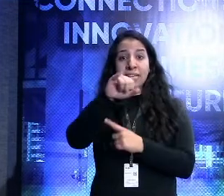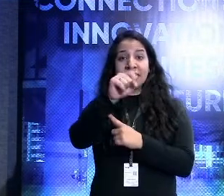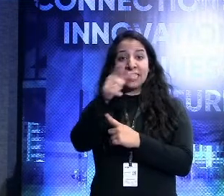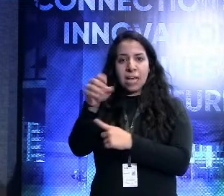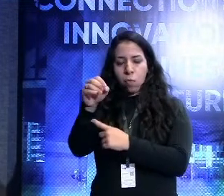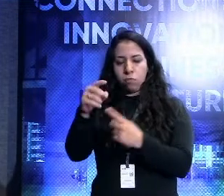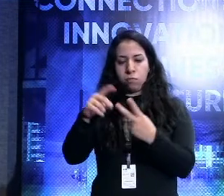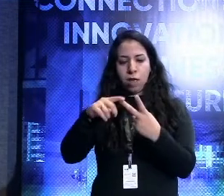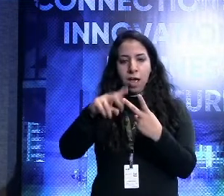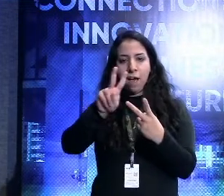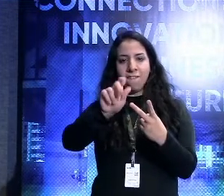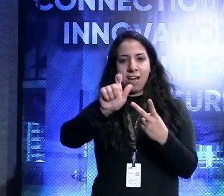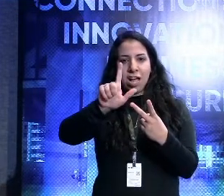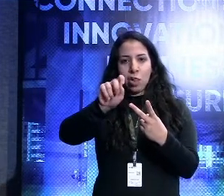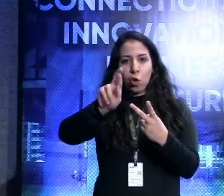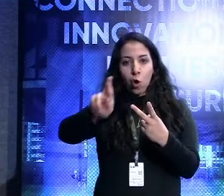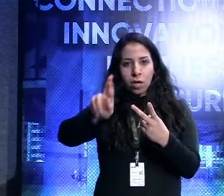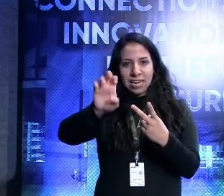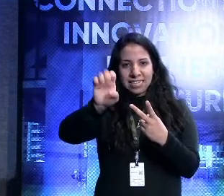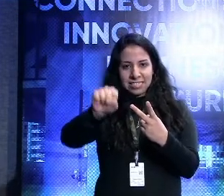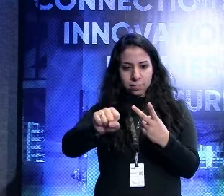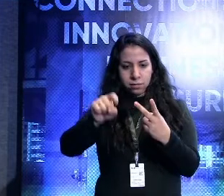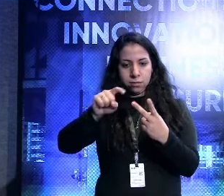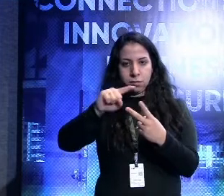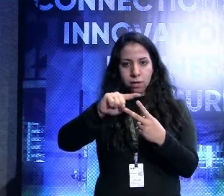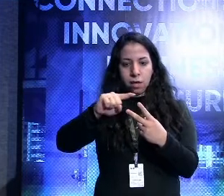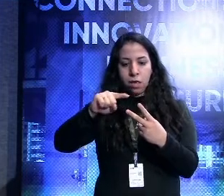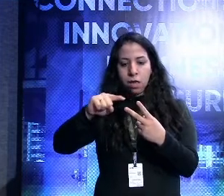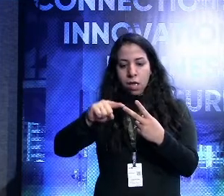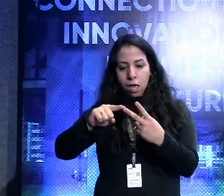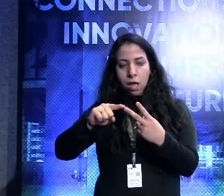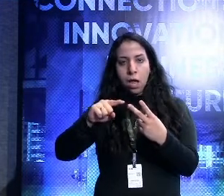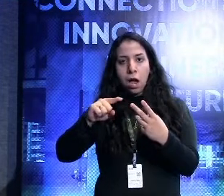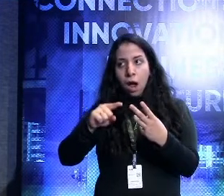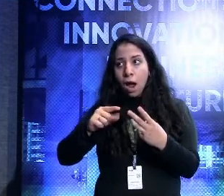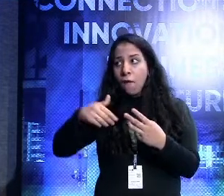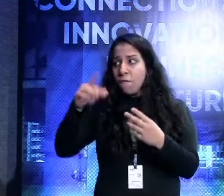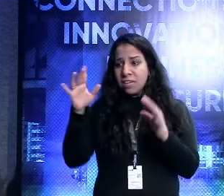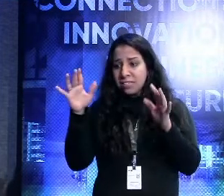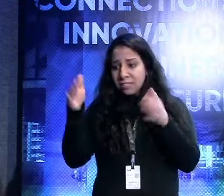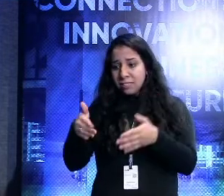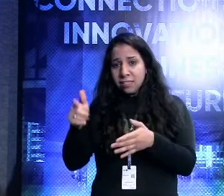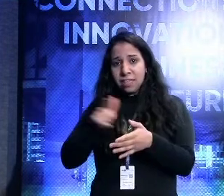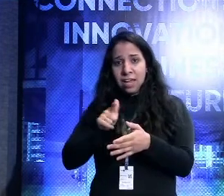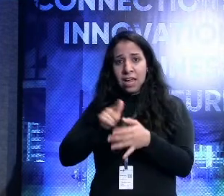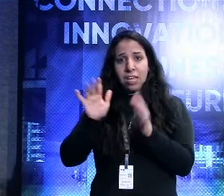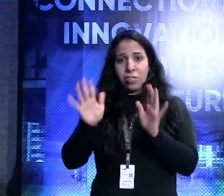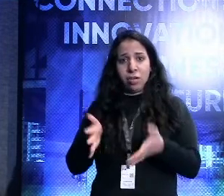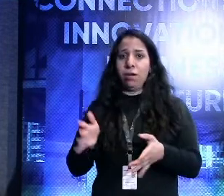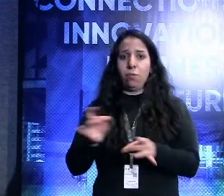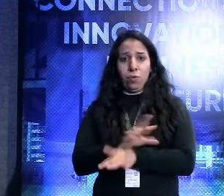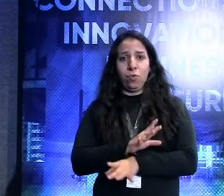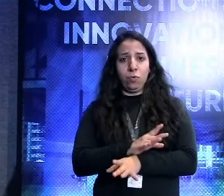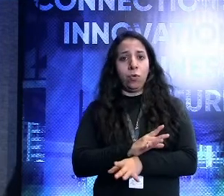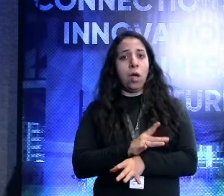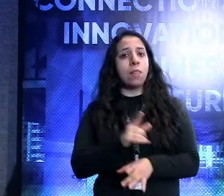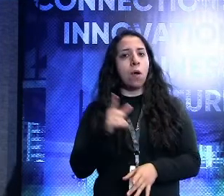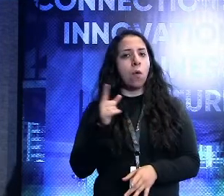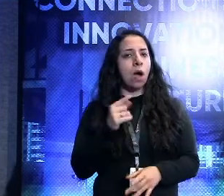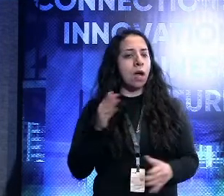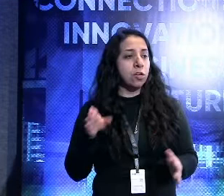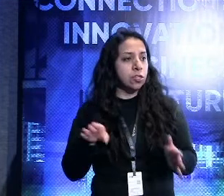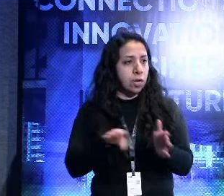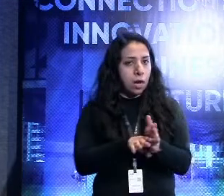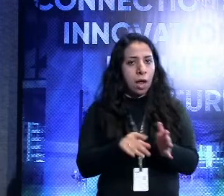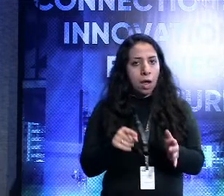negócio. Então, para eu criar um S-Gênesis, nessa sprint, quem chega na segunda, que também é definido em dias, né, como uma boa sprint,